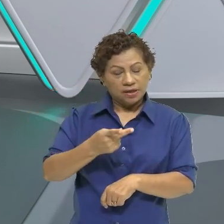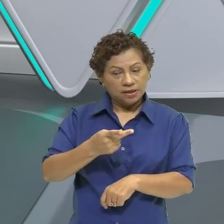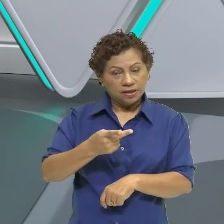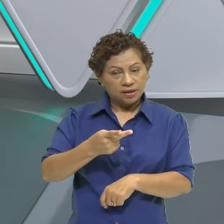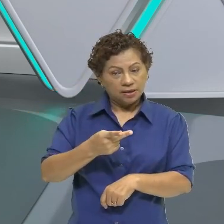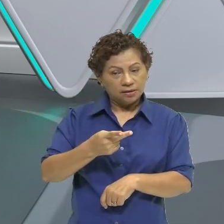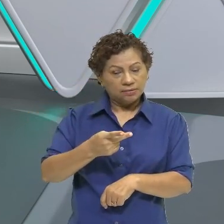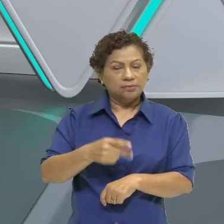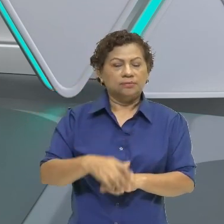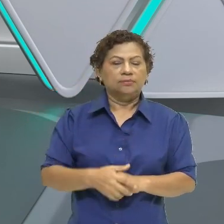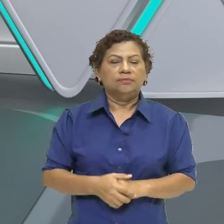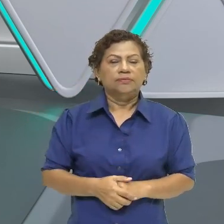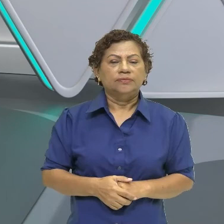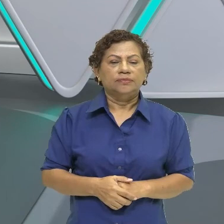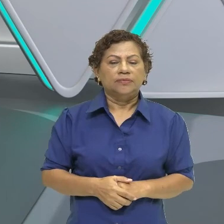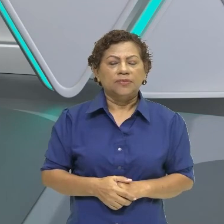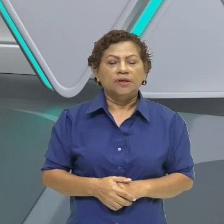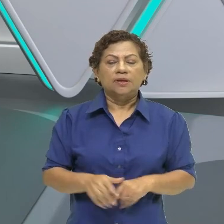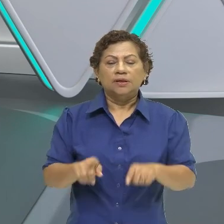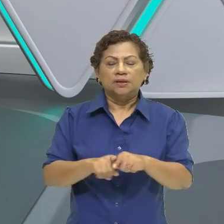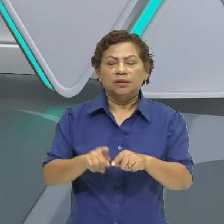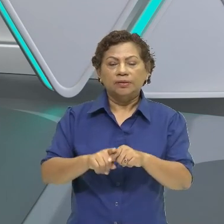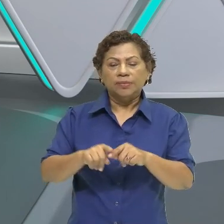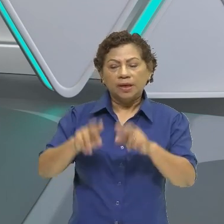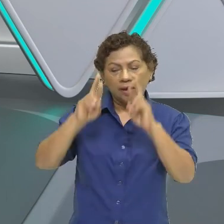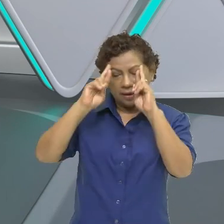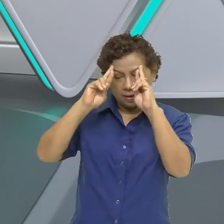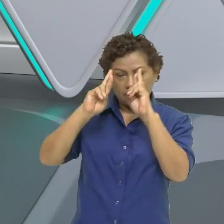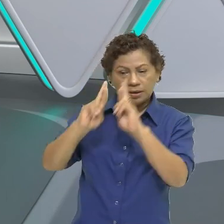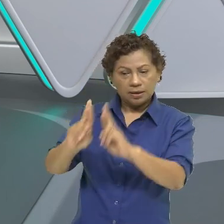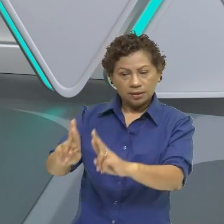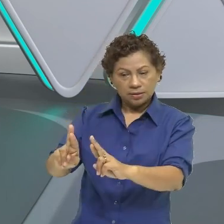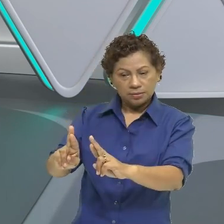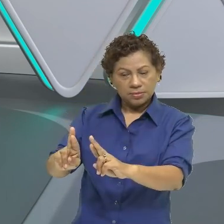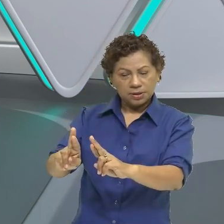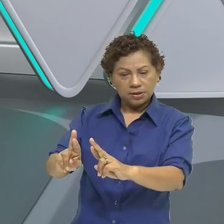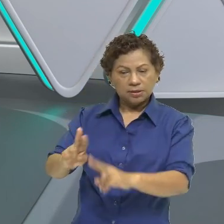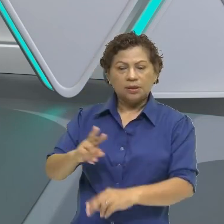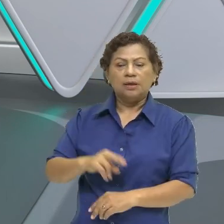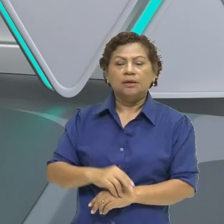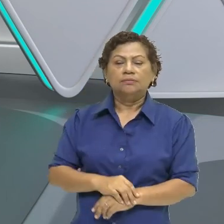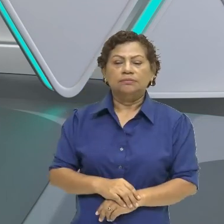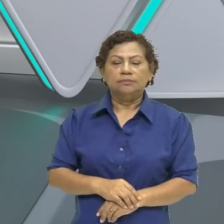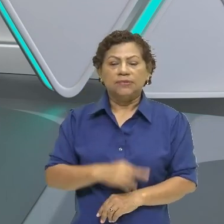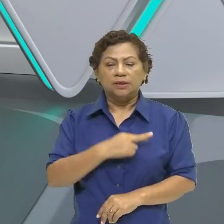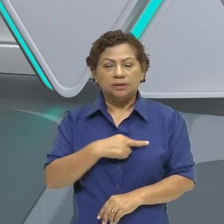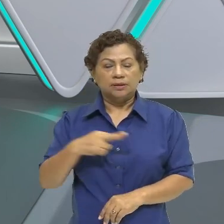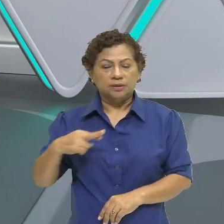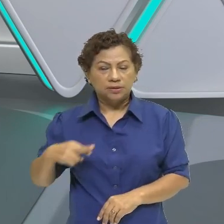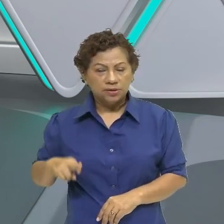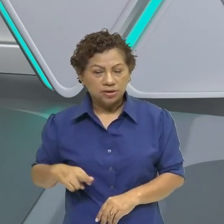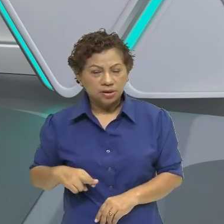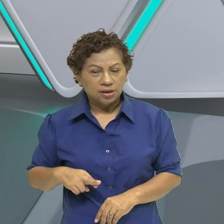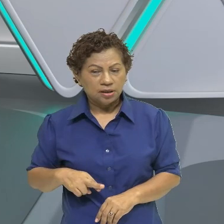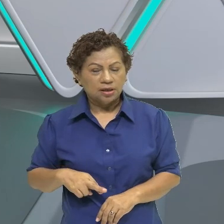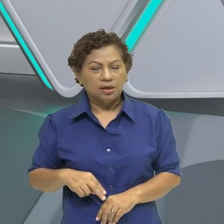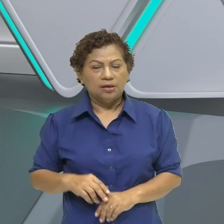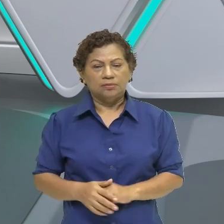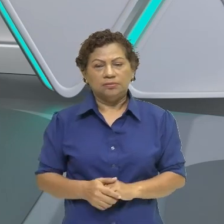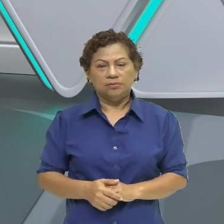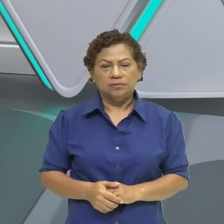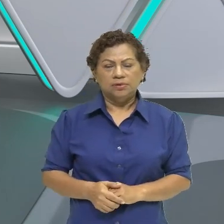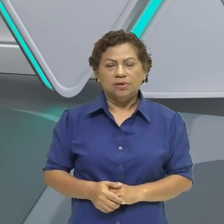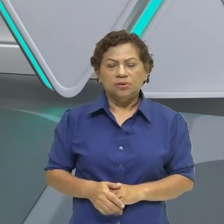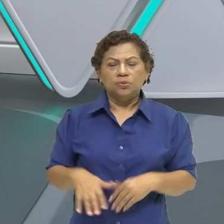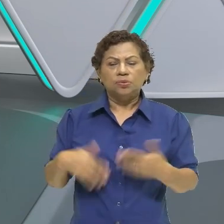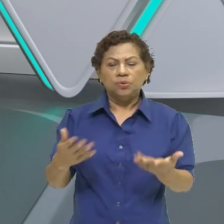seus conceitos. E respeitar, né? Exatamente, respeitar, com base no estudo, no conhecimento. Quando a pessoa